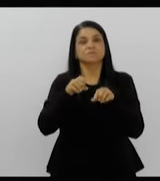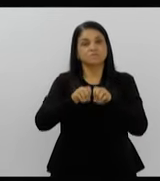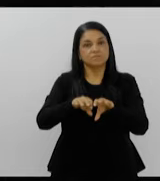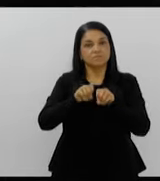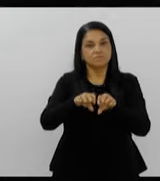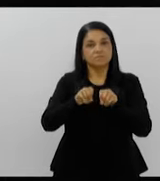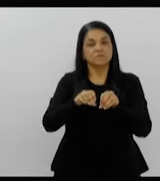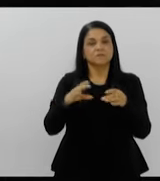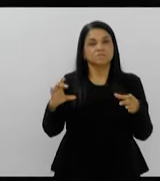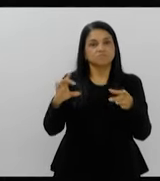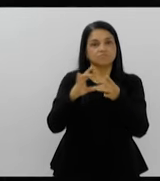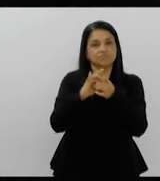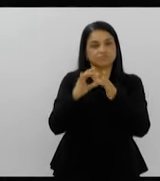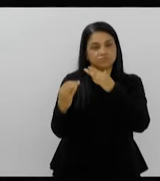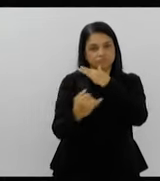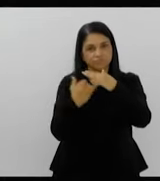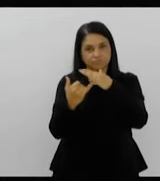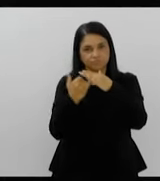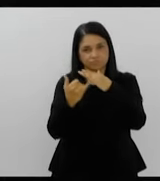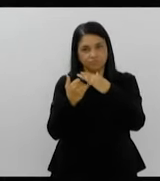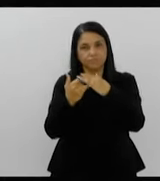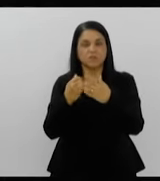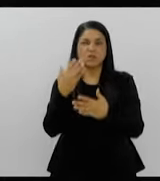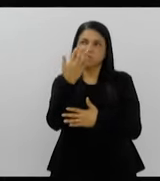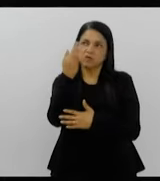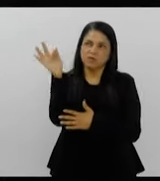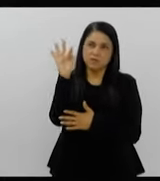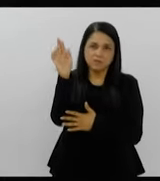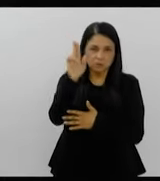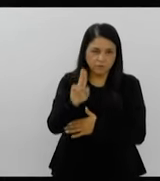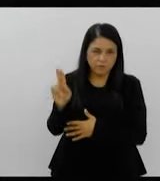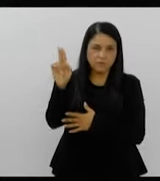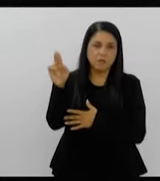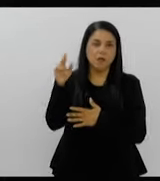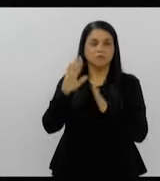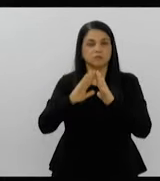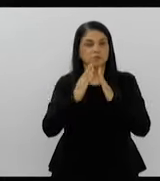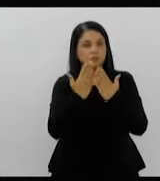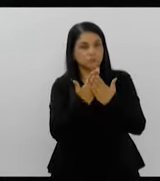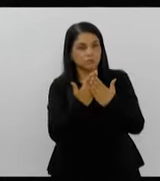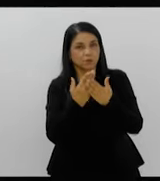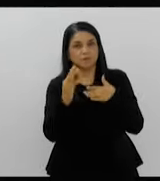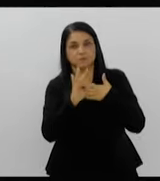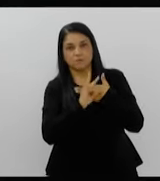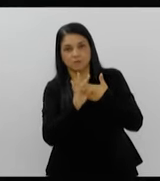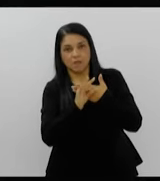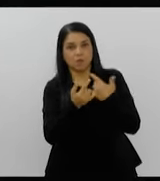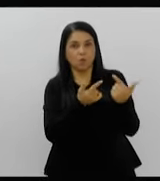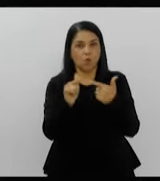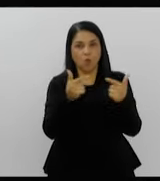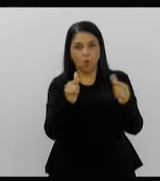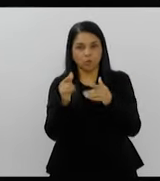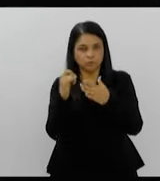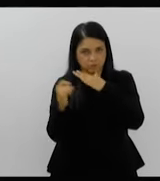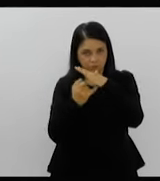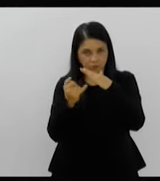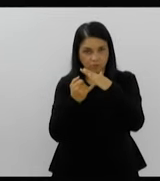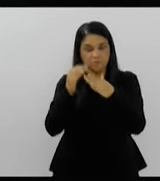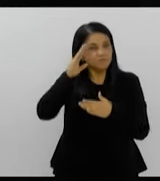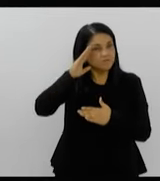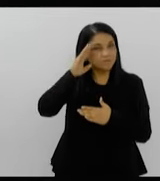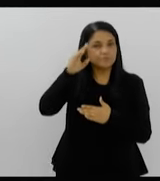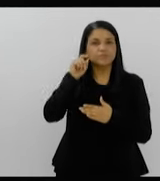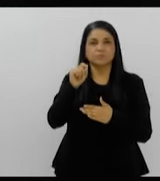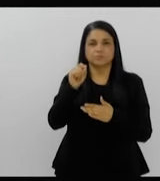que a fazem, que a concretizam, sejam as universidades, sejam as escolas técnicas ou outras instituições, é essencial para